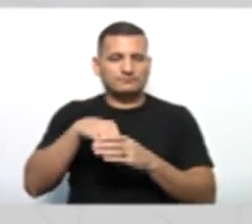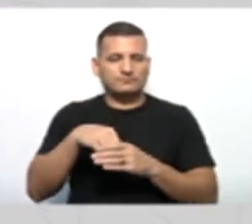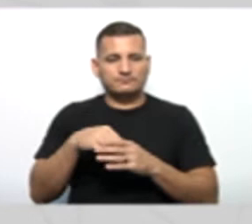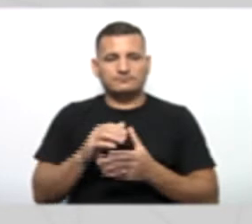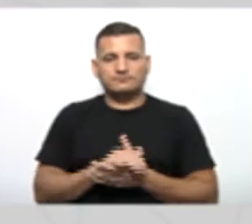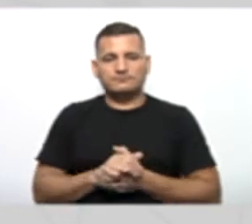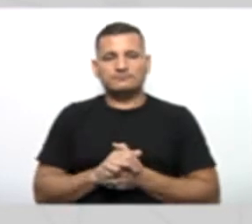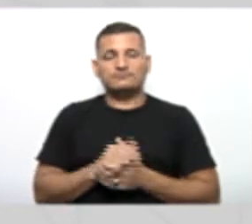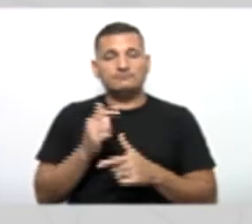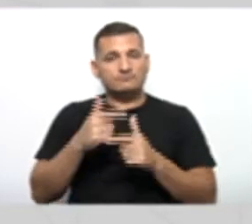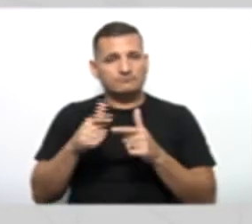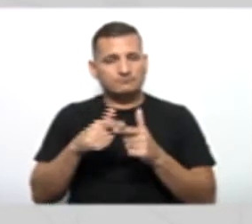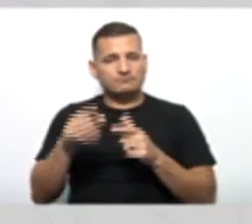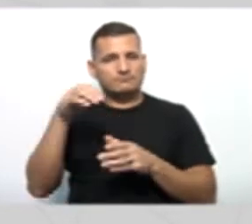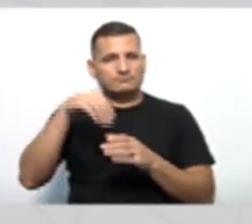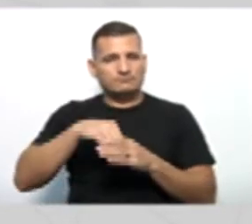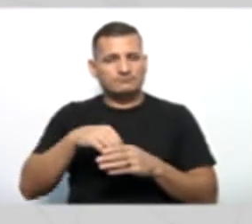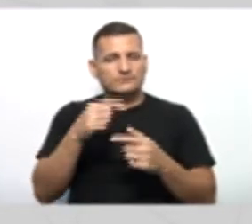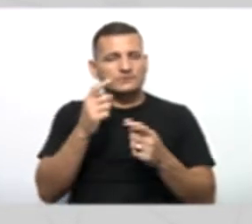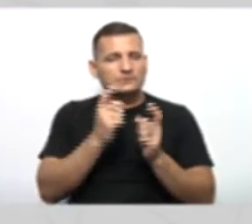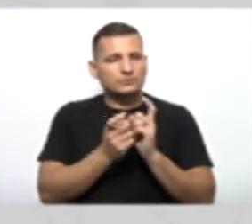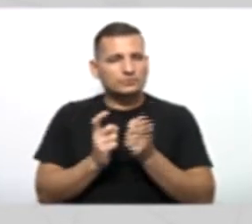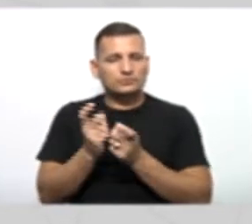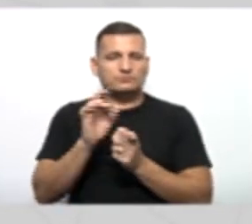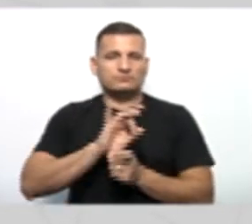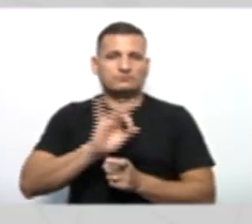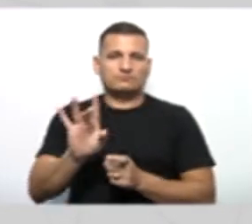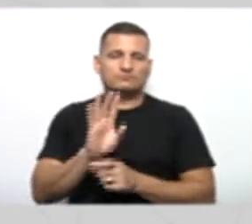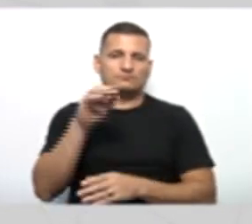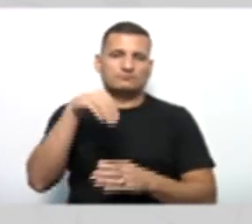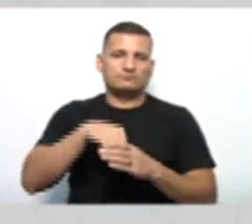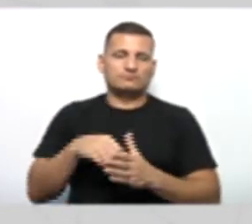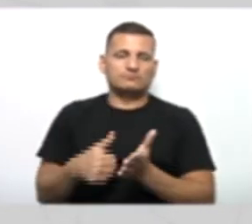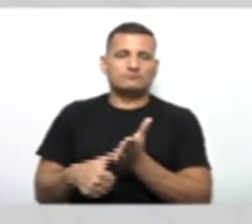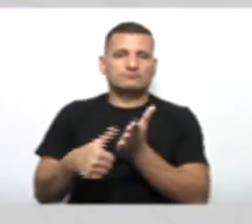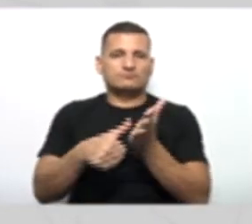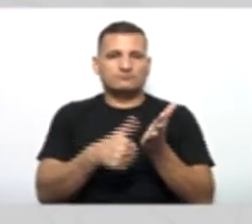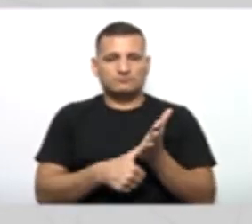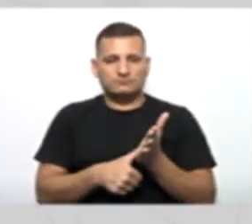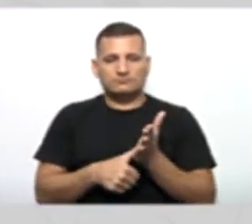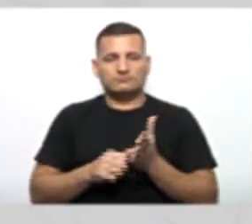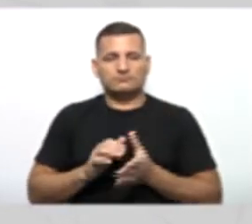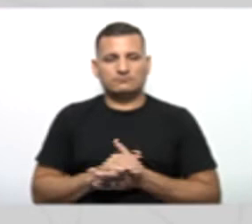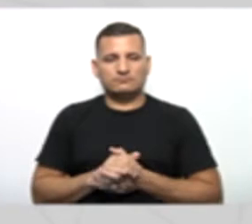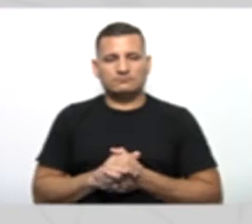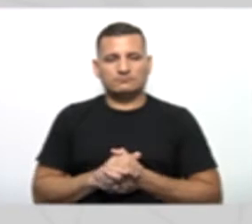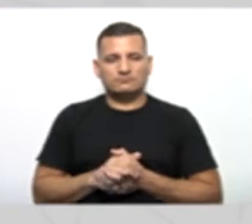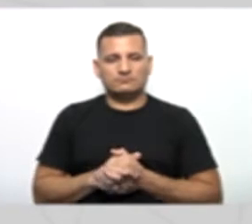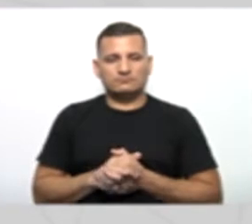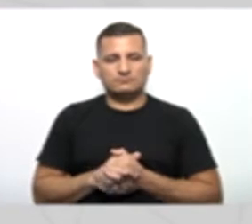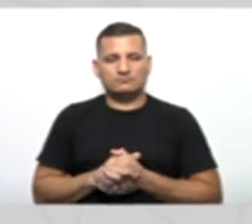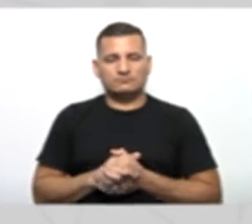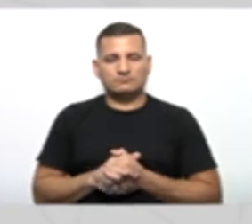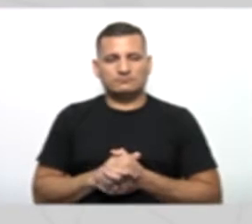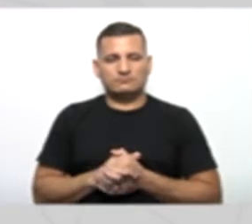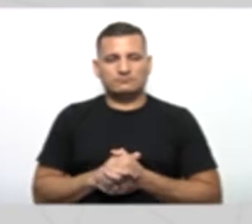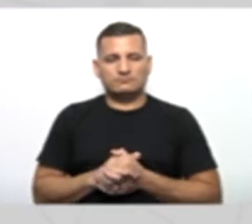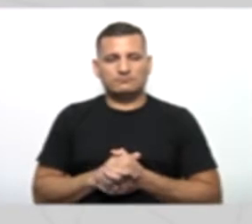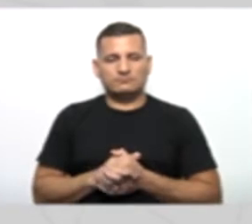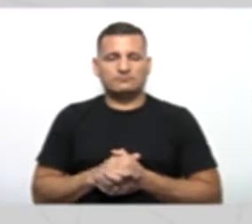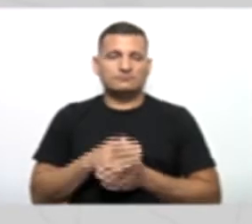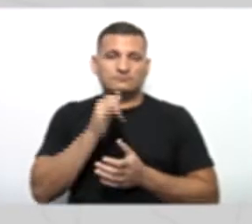os problemas internos devem ser discutidos internamente pelos membros e pelos associados né seu a